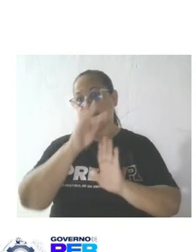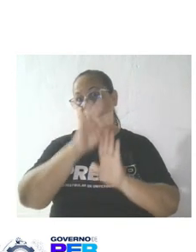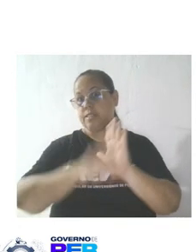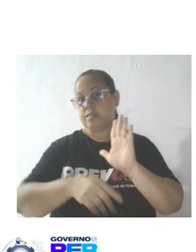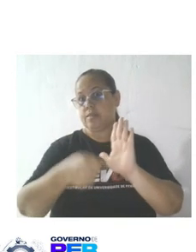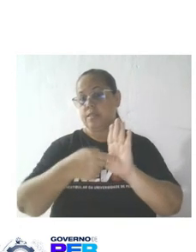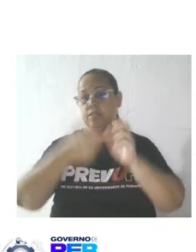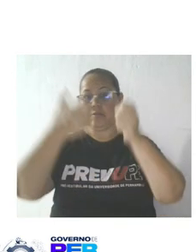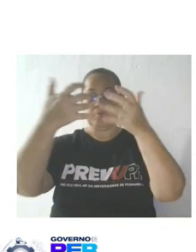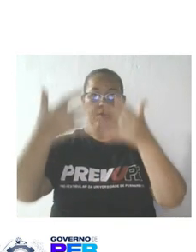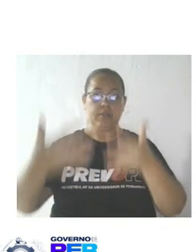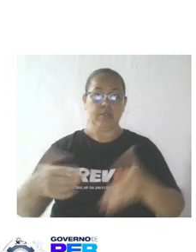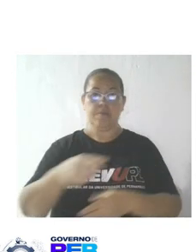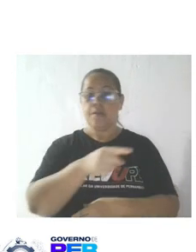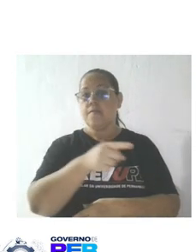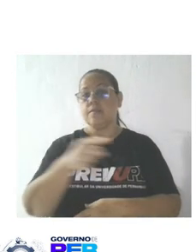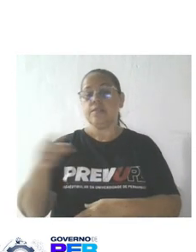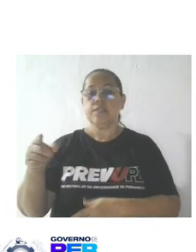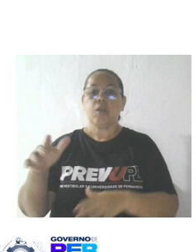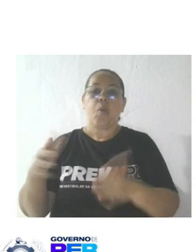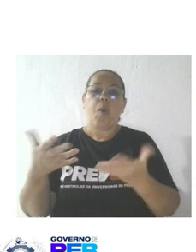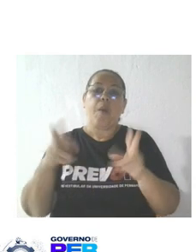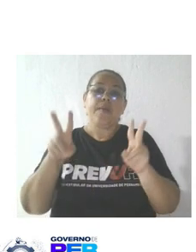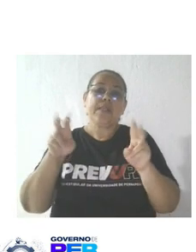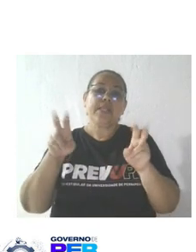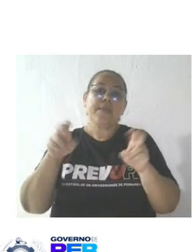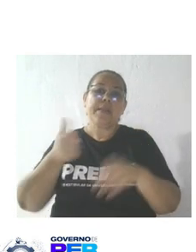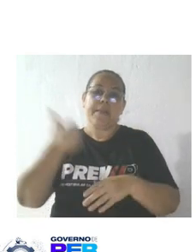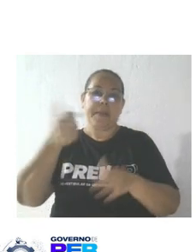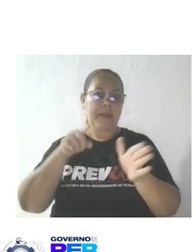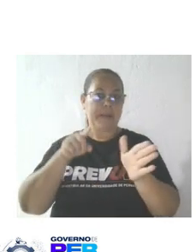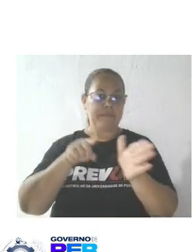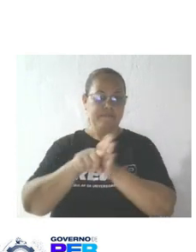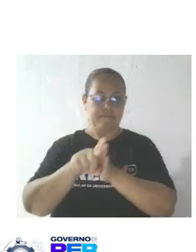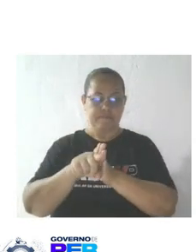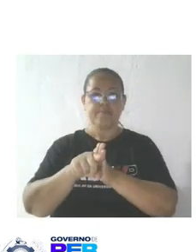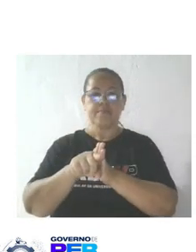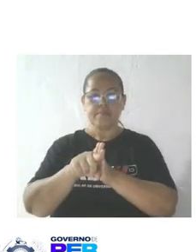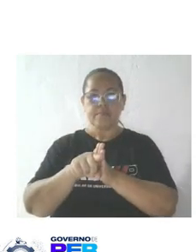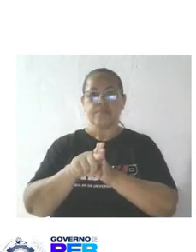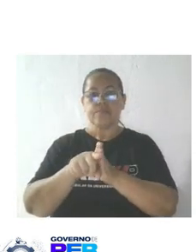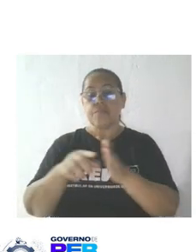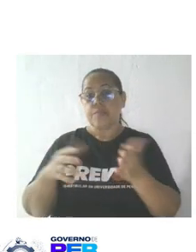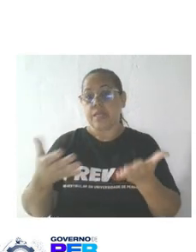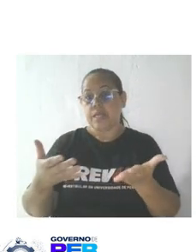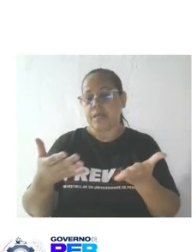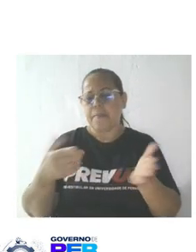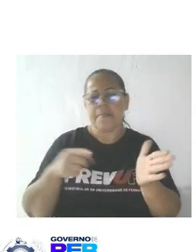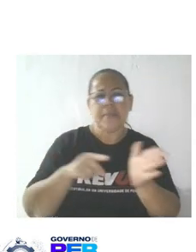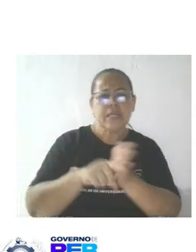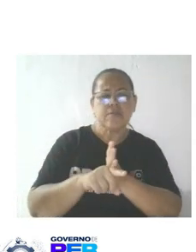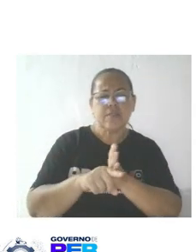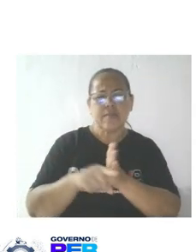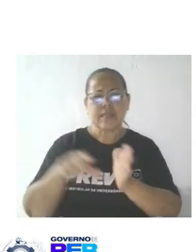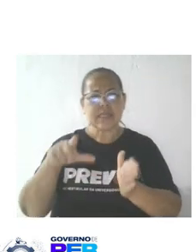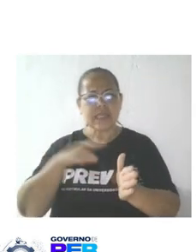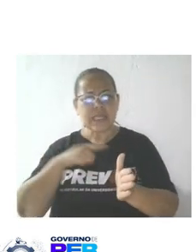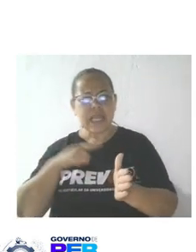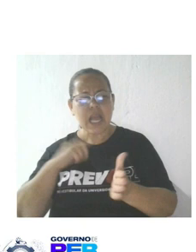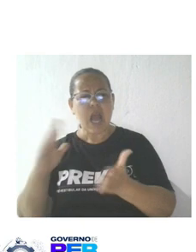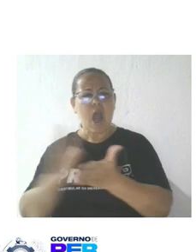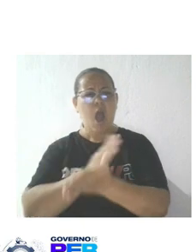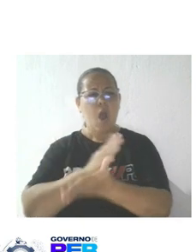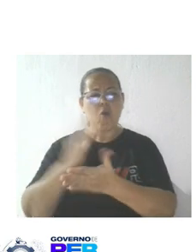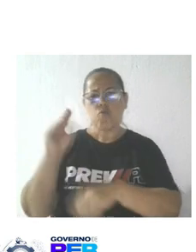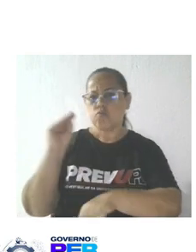adiantando aí para vocês qual é o tema dessa primeira questão. questão, está certo? E a questão pergunta, Existem alguns cuidados